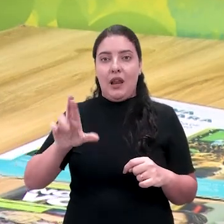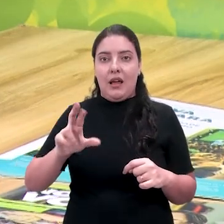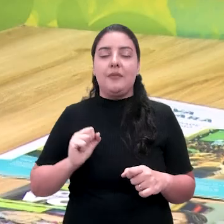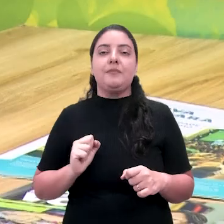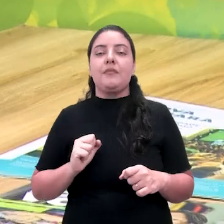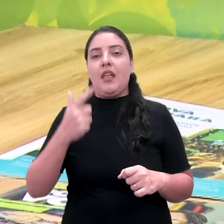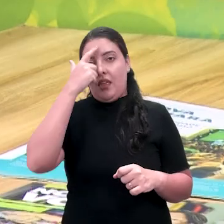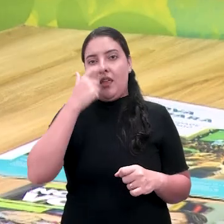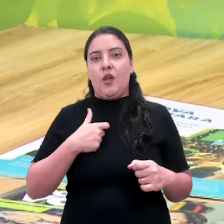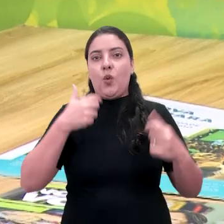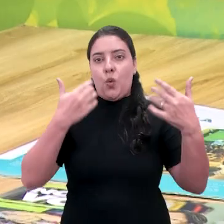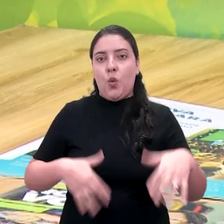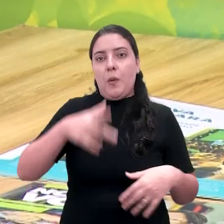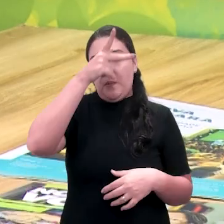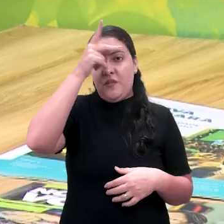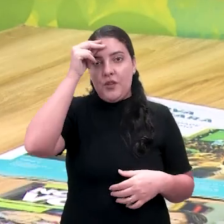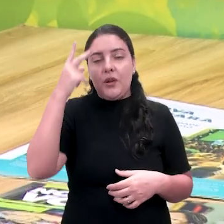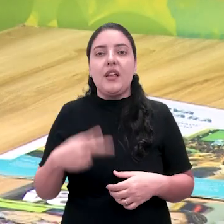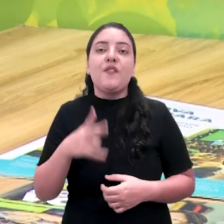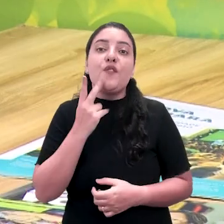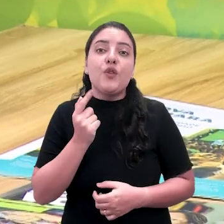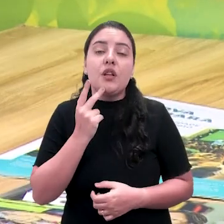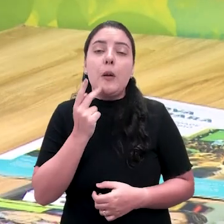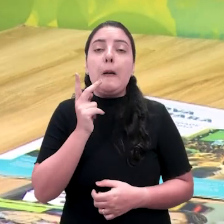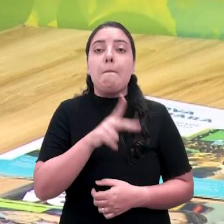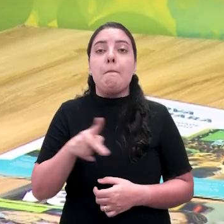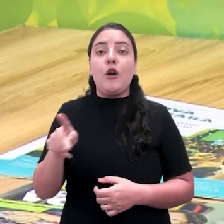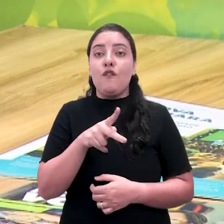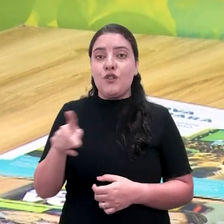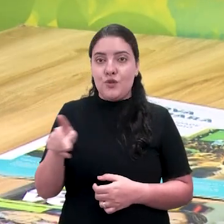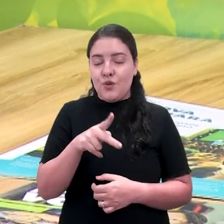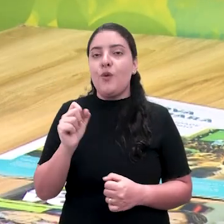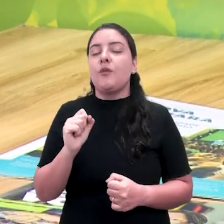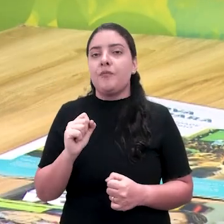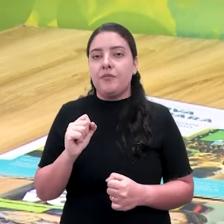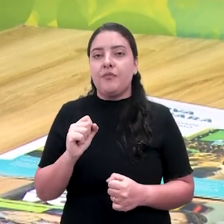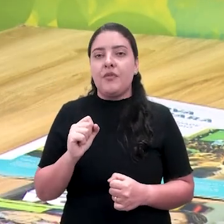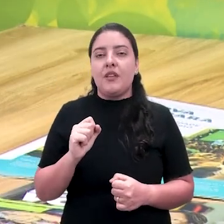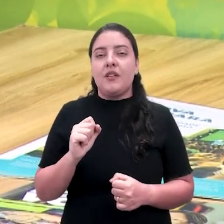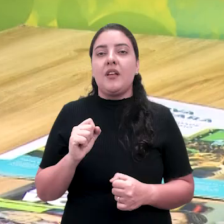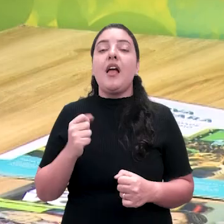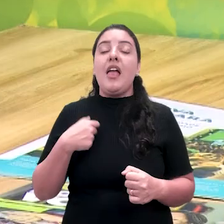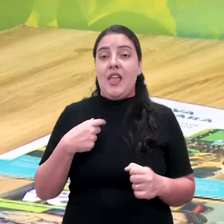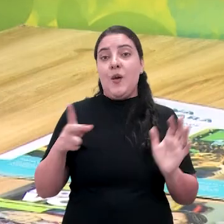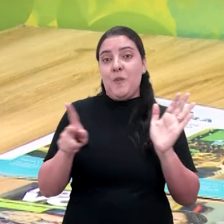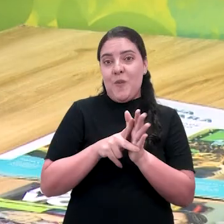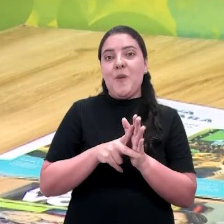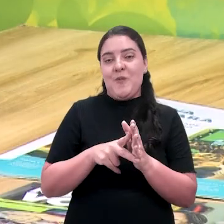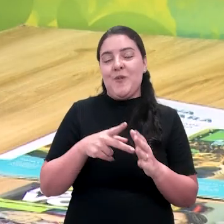eu sou concursada, né? Da Prefeitura Municipal de Fortaleza. Sou professora da rede, né? É uma frase assim, eu sou professora da